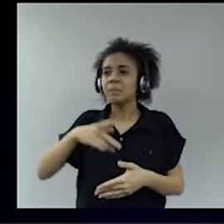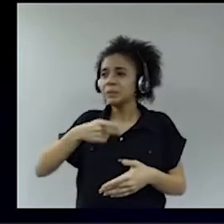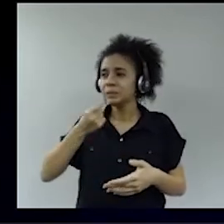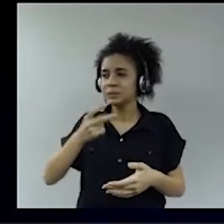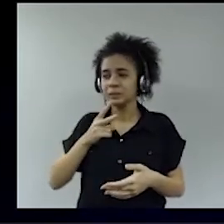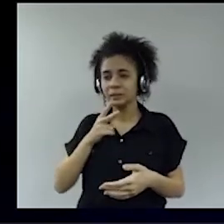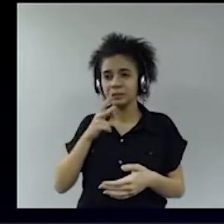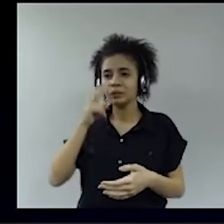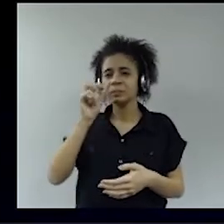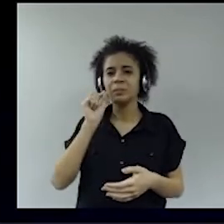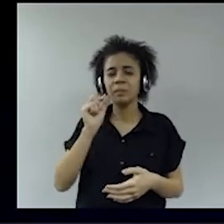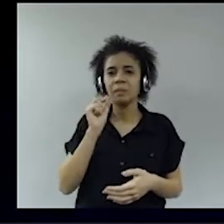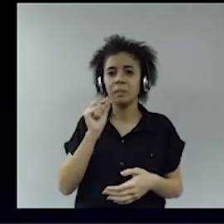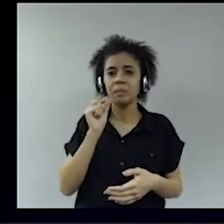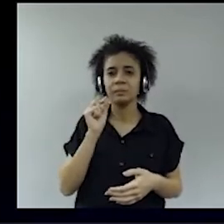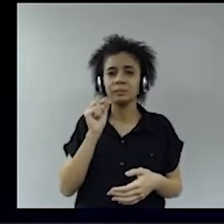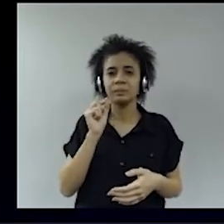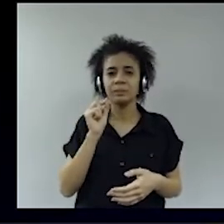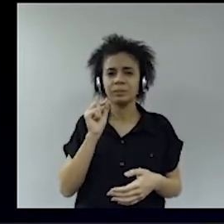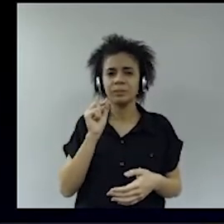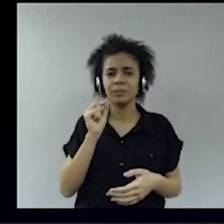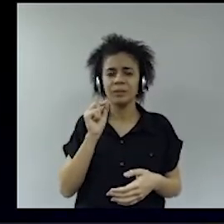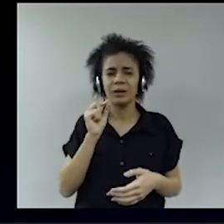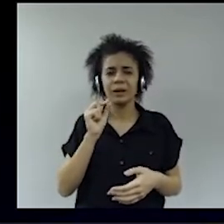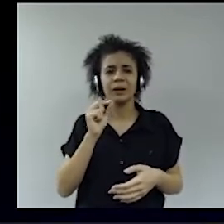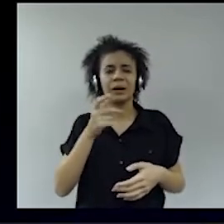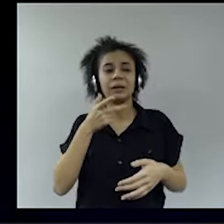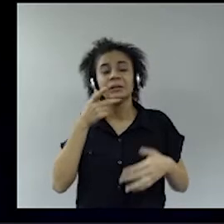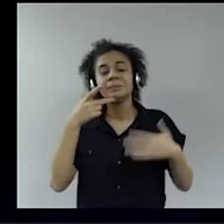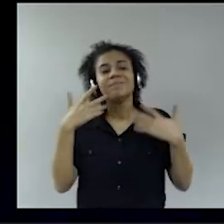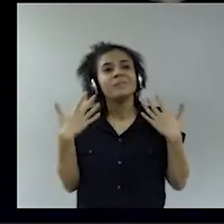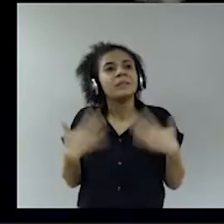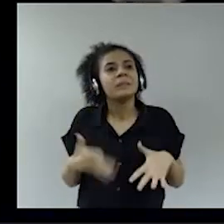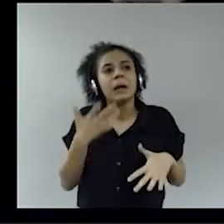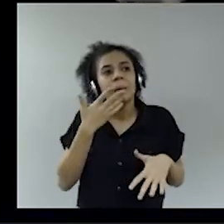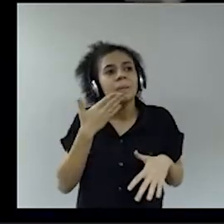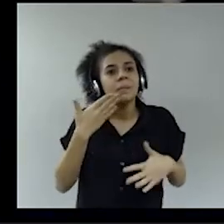veemente e de apelo